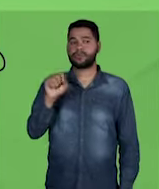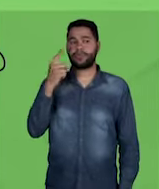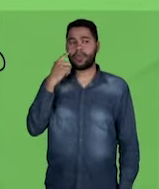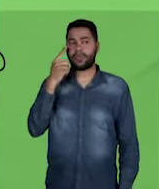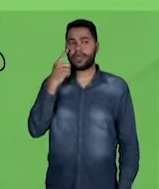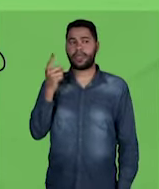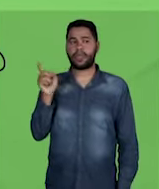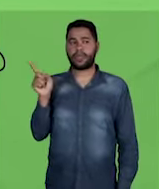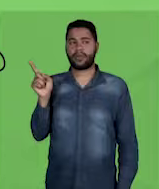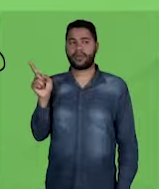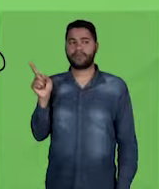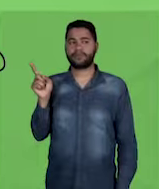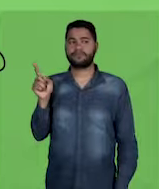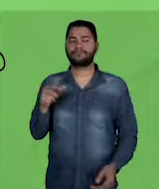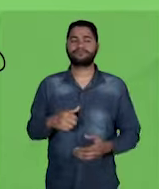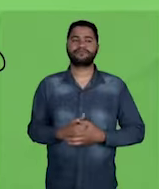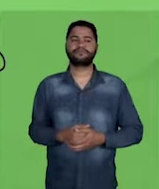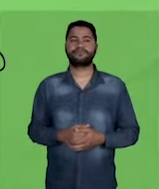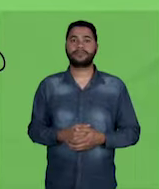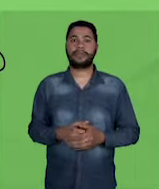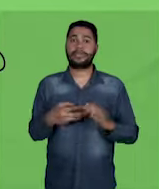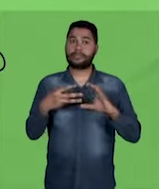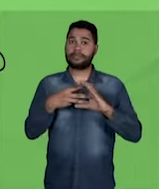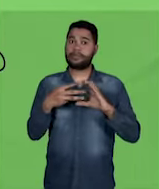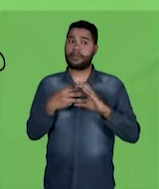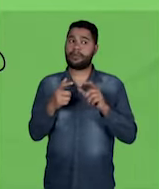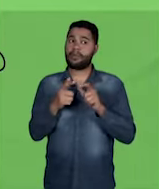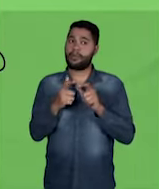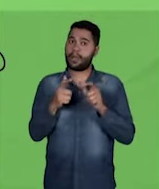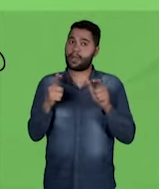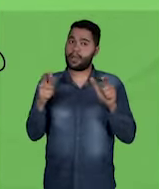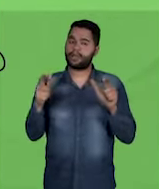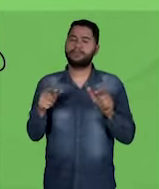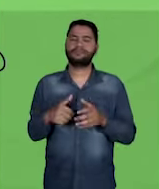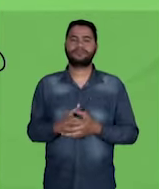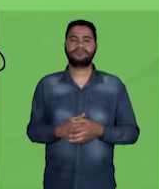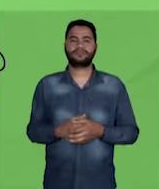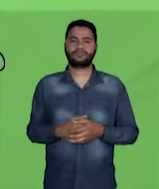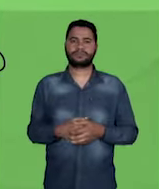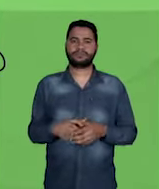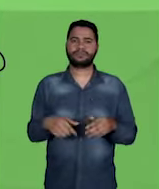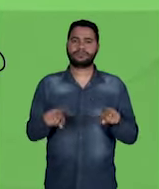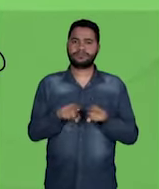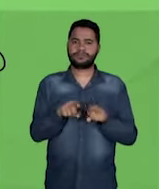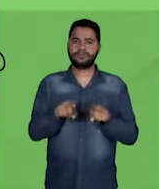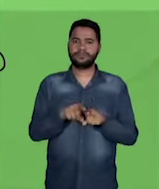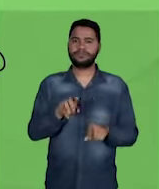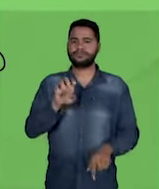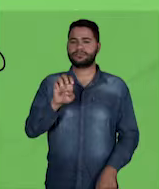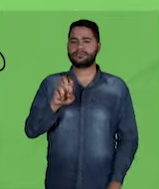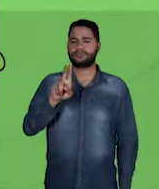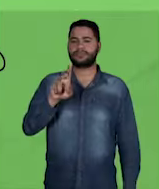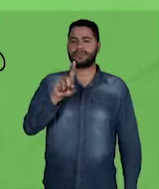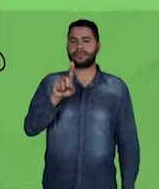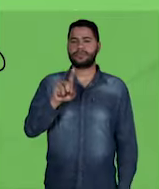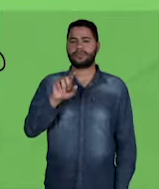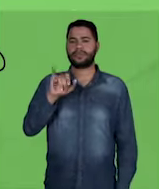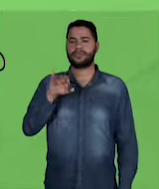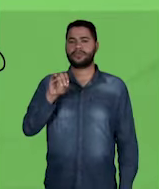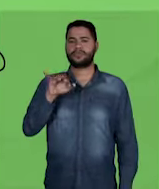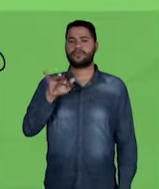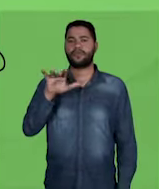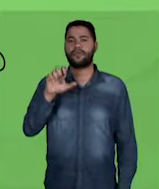precursores de células B, são células maiores. Os eosinófilos, que possuem o